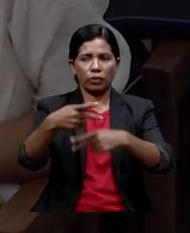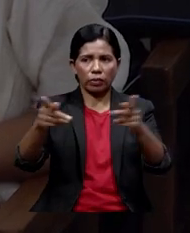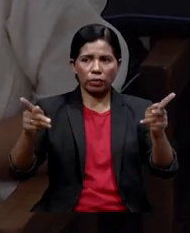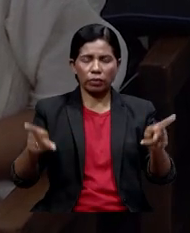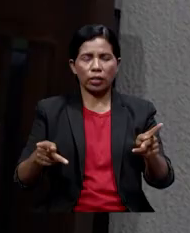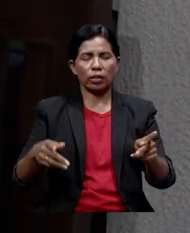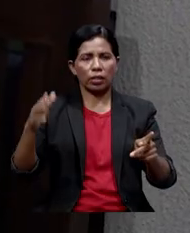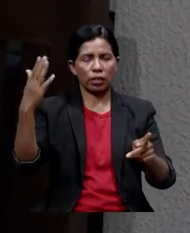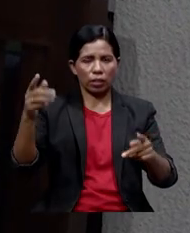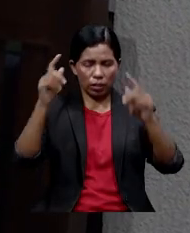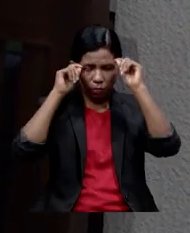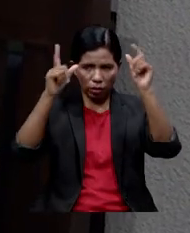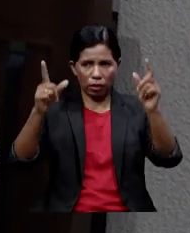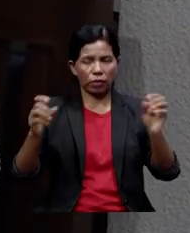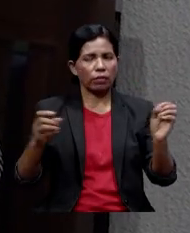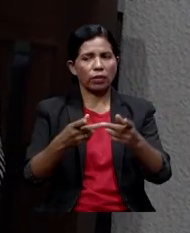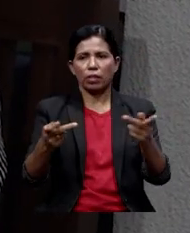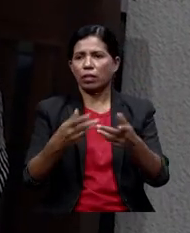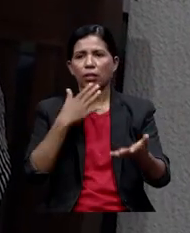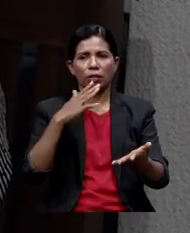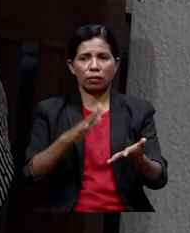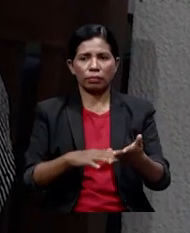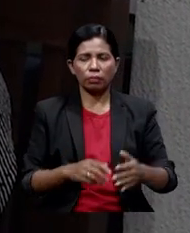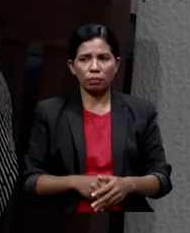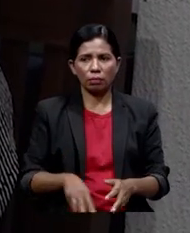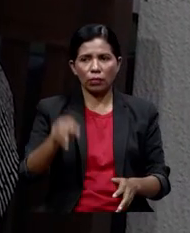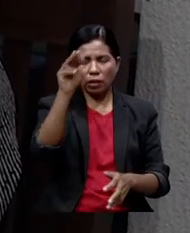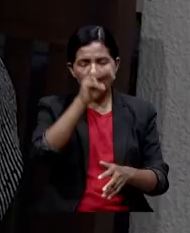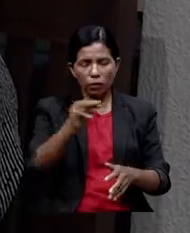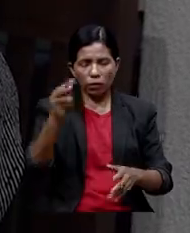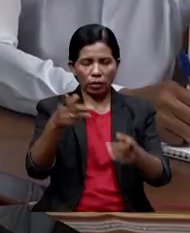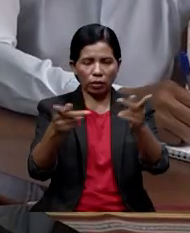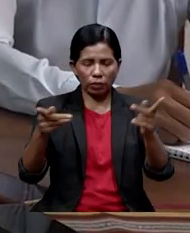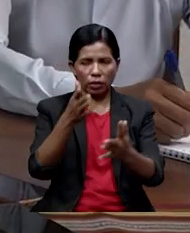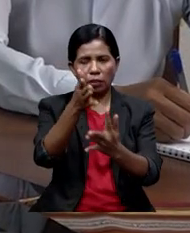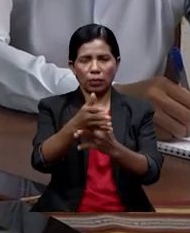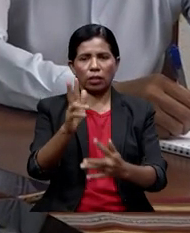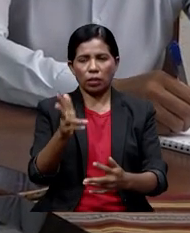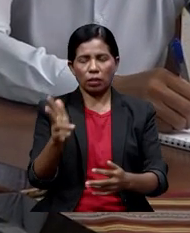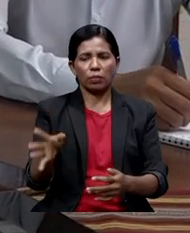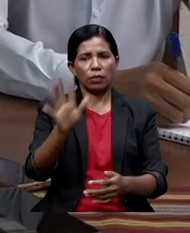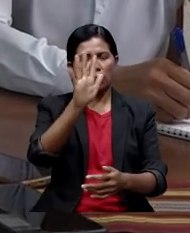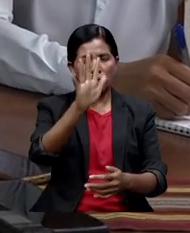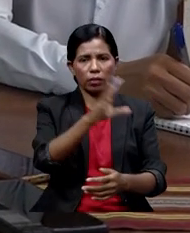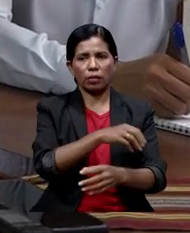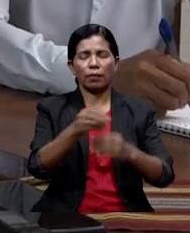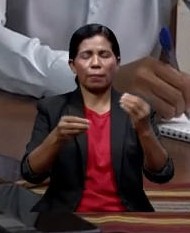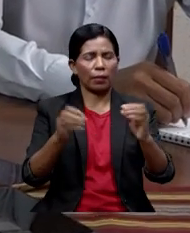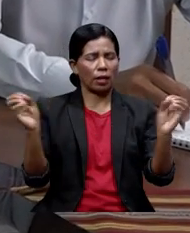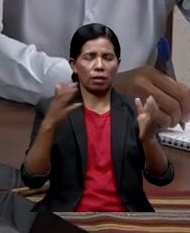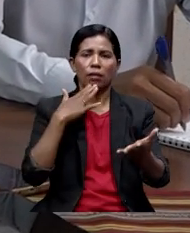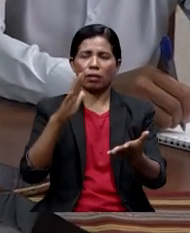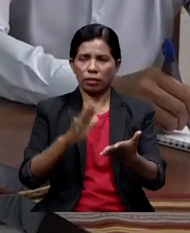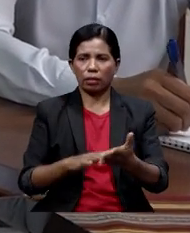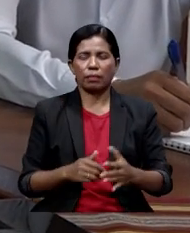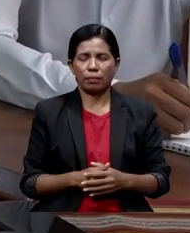a território nacional, condição LADIA. Monitoriza a cela de detenção em torno do recém em Lima, identifica a condição de BEC, LADIA,